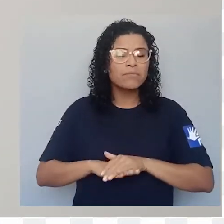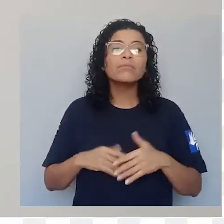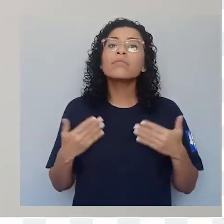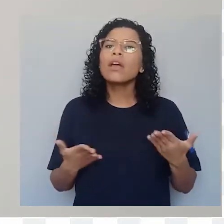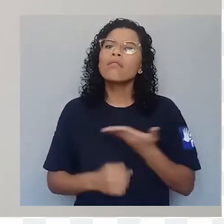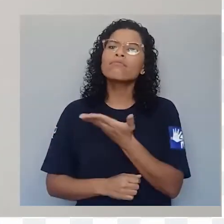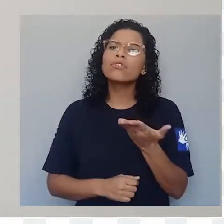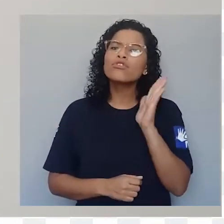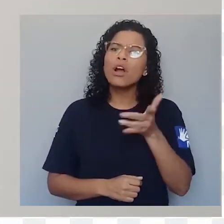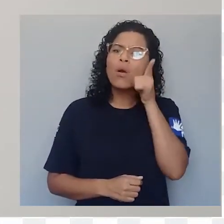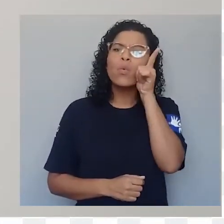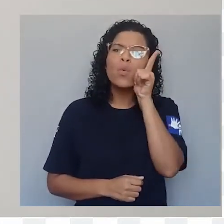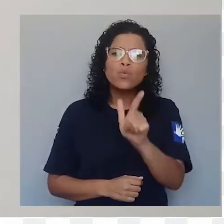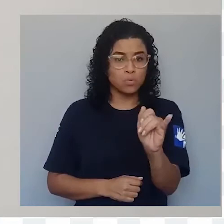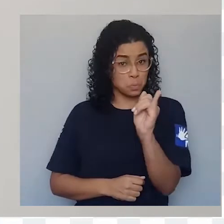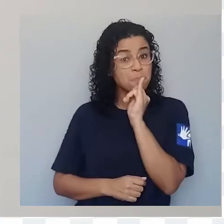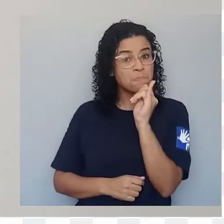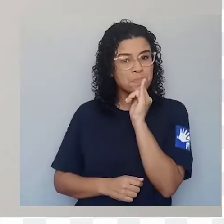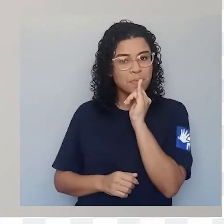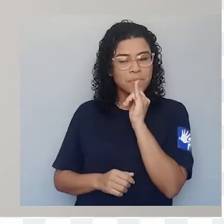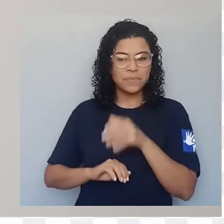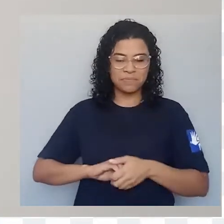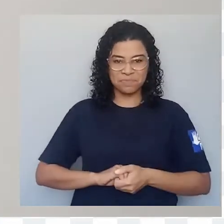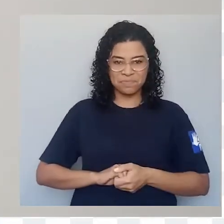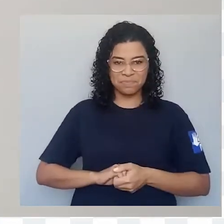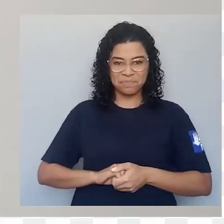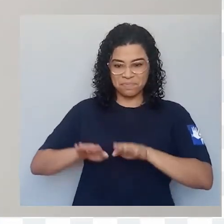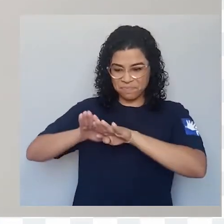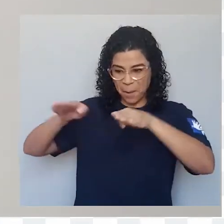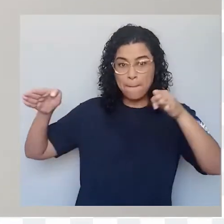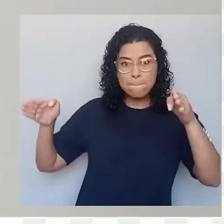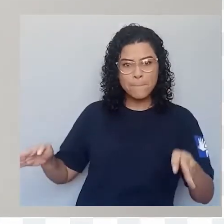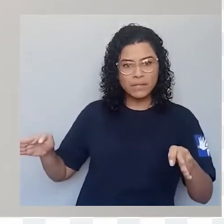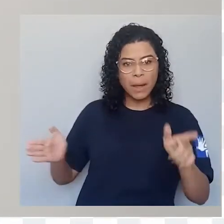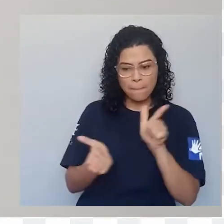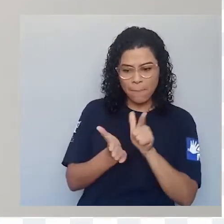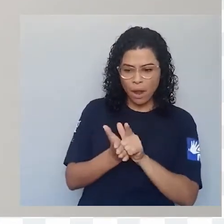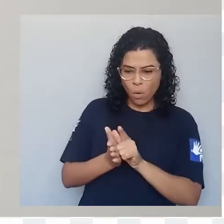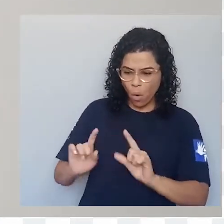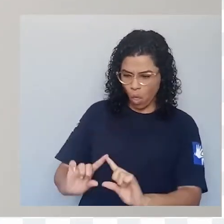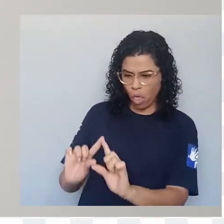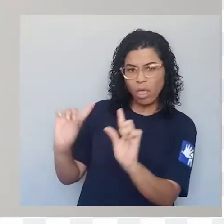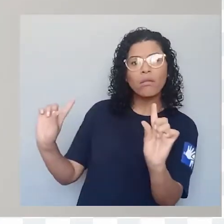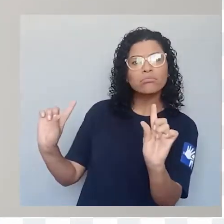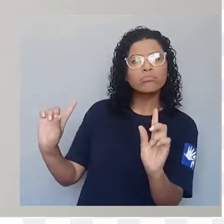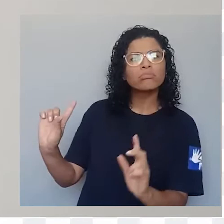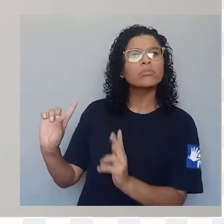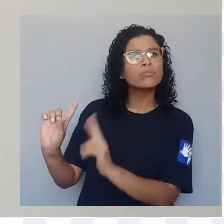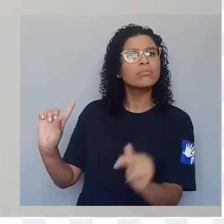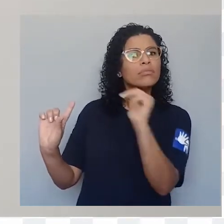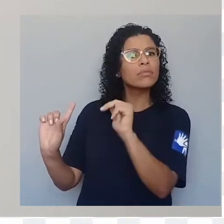já conseguiu colar uma folha de sulfite embaixo da sua mesa e